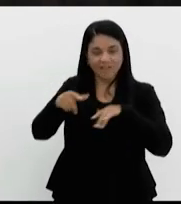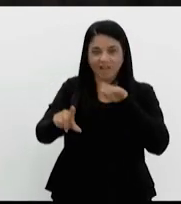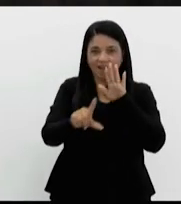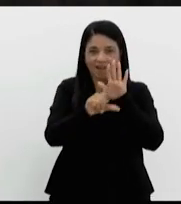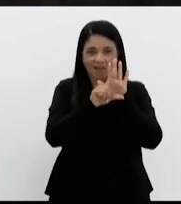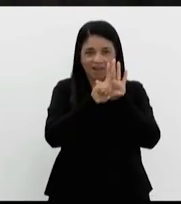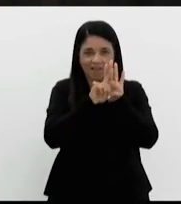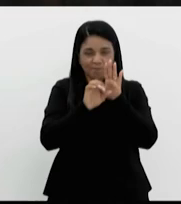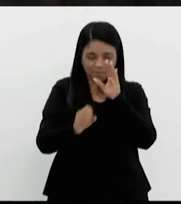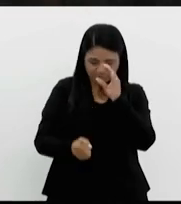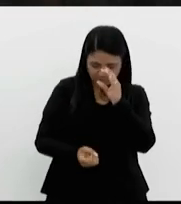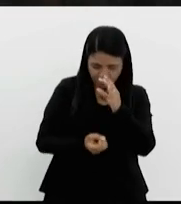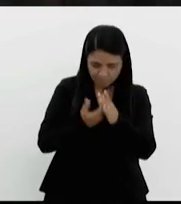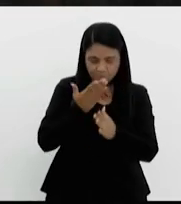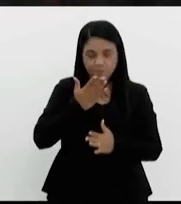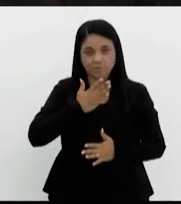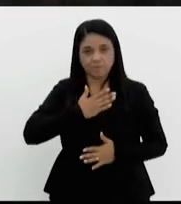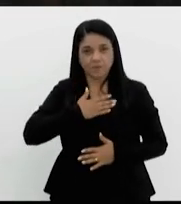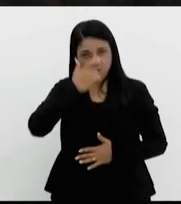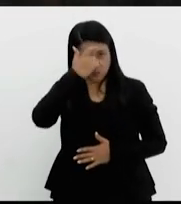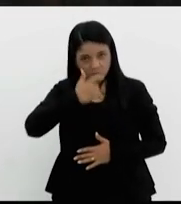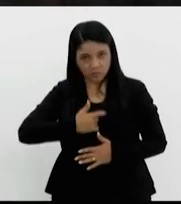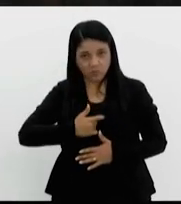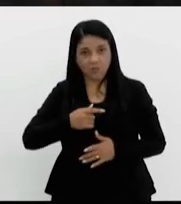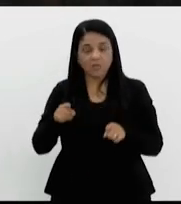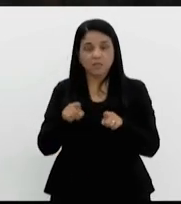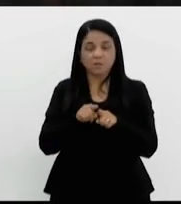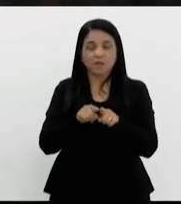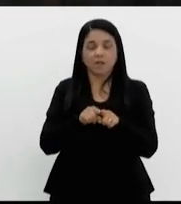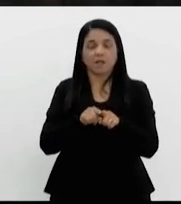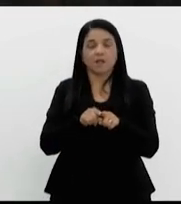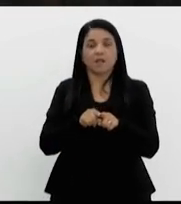da minha autoria e também do nosso